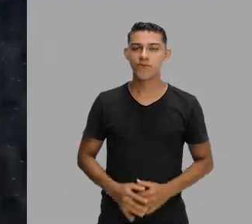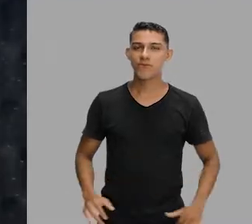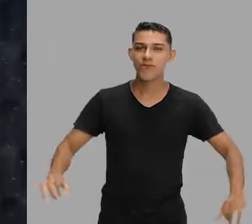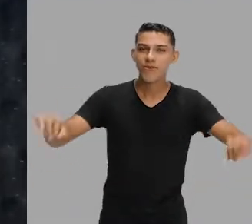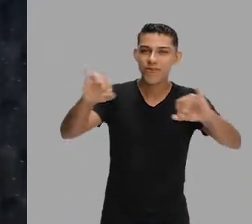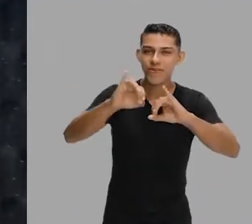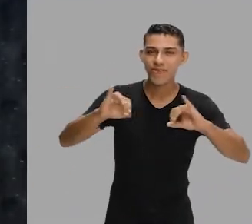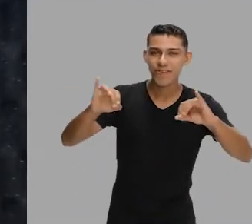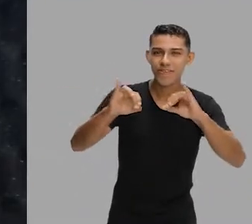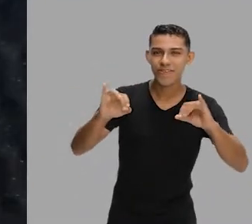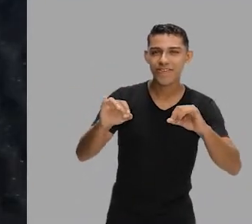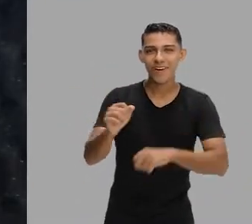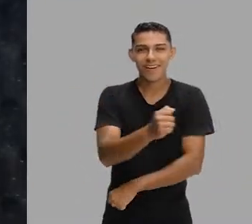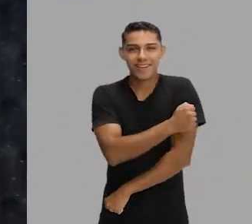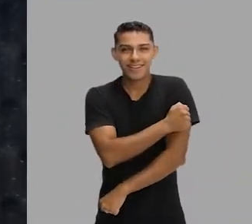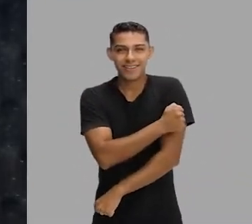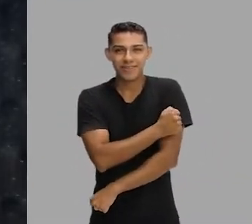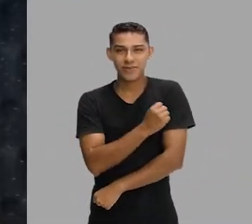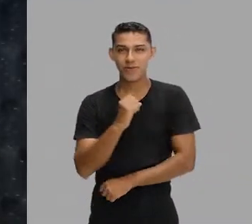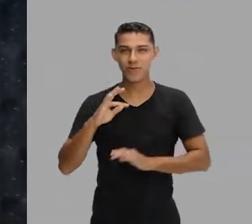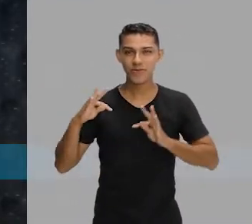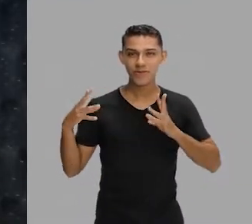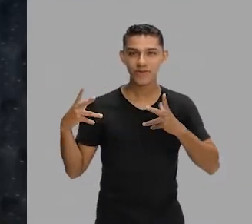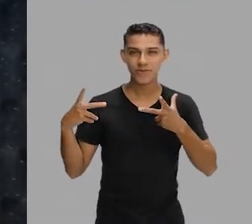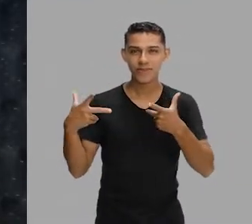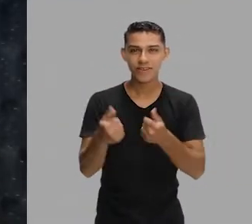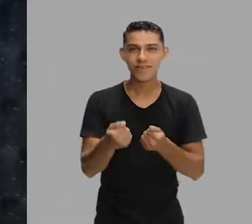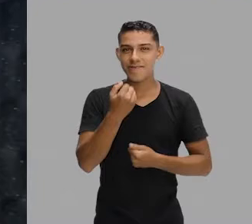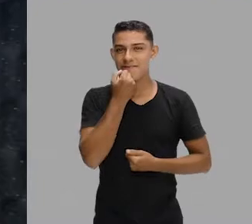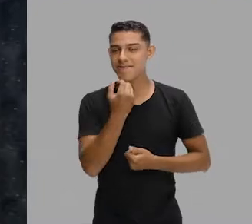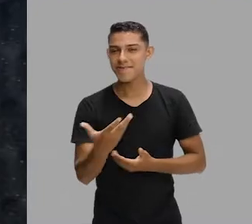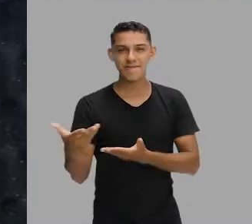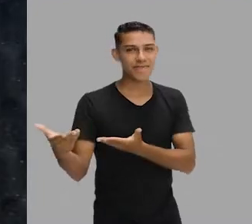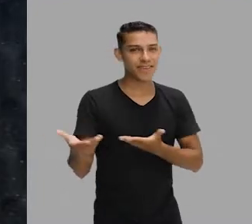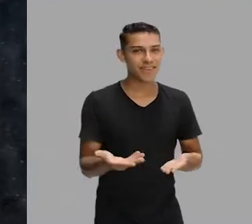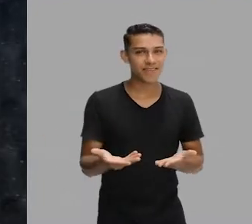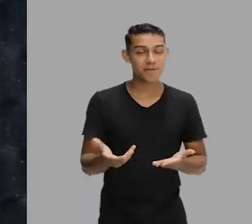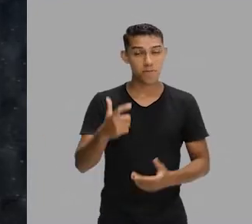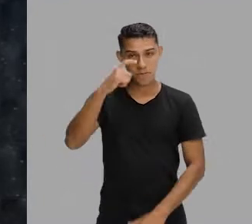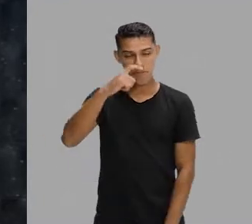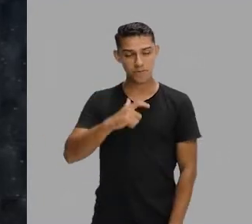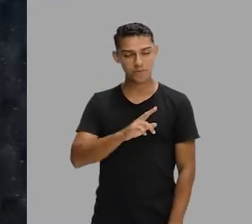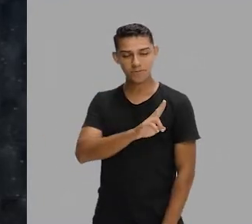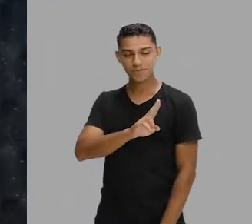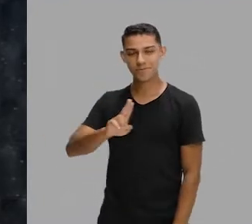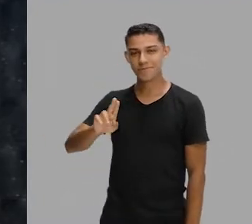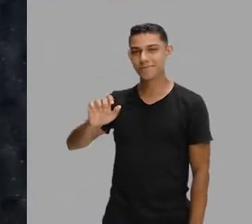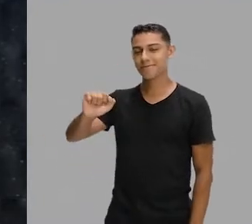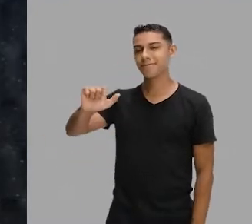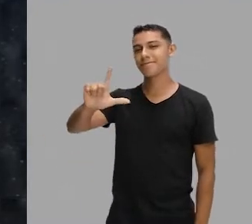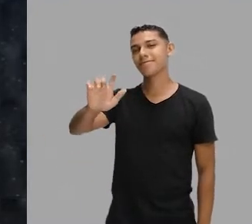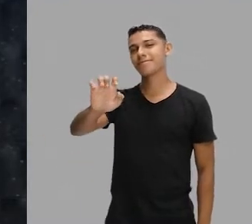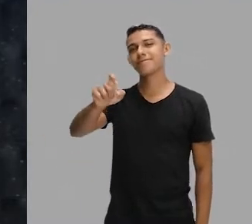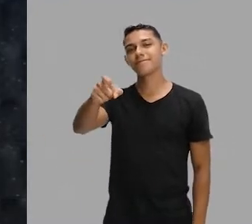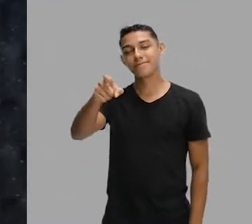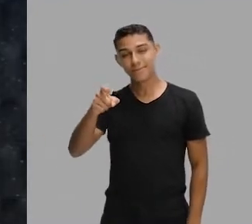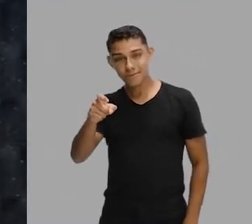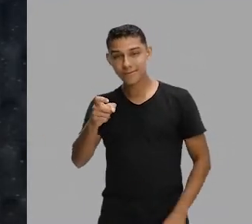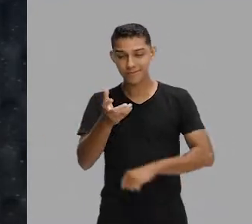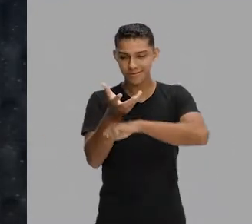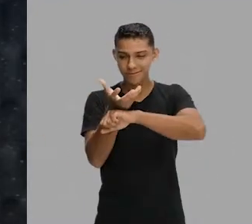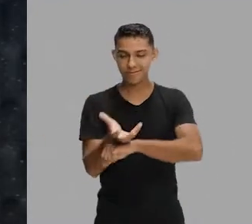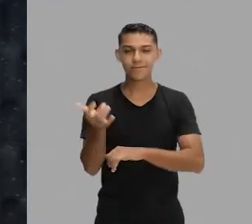Olá, turma, sejam todos bem-vindos. Professor Alex, disciplina Química. Mais uma aula do nosso projeto Fique em